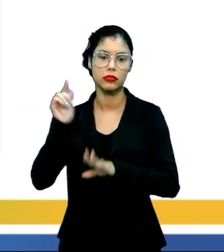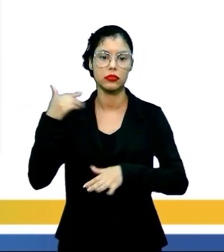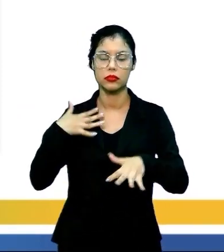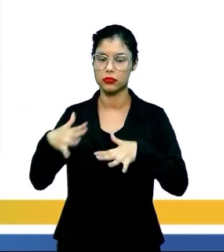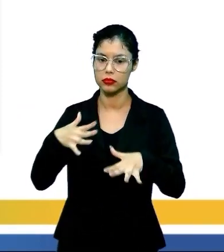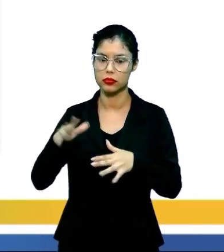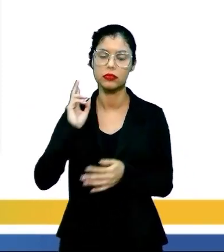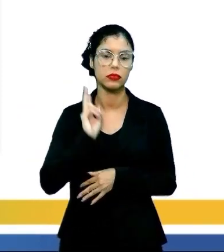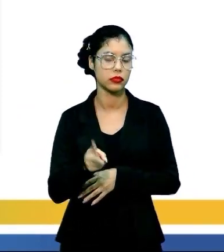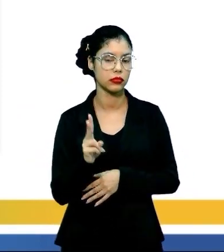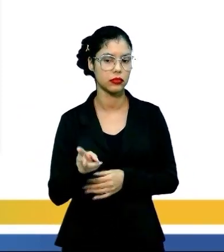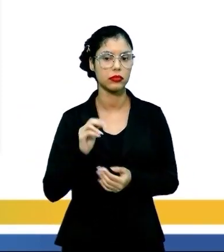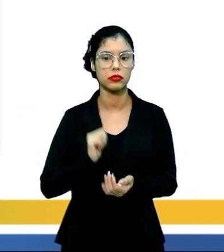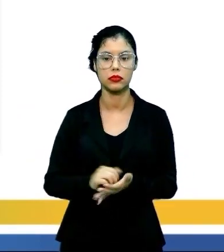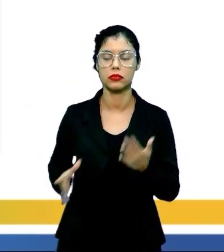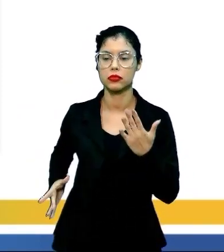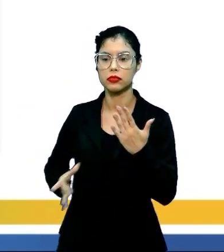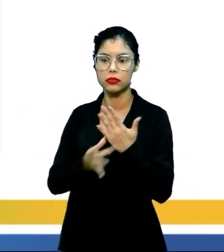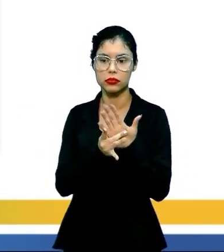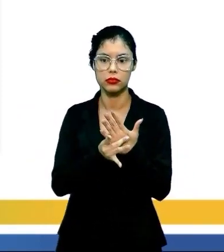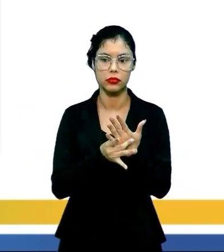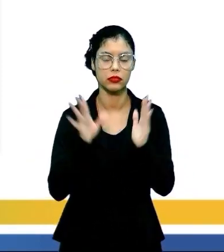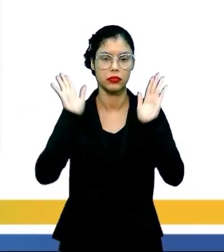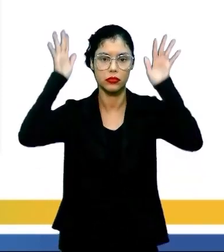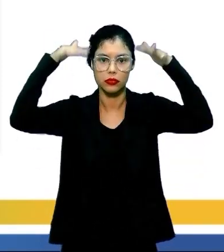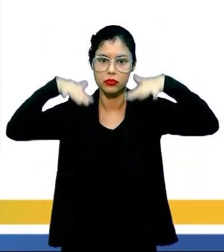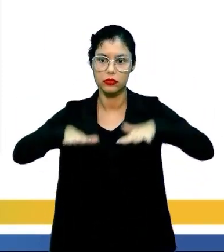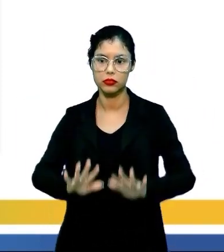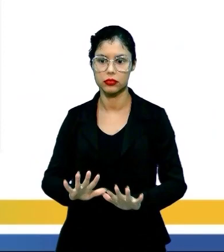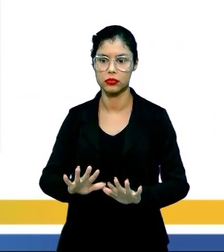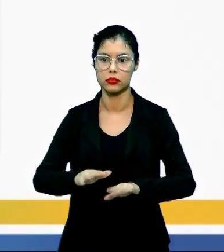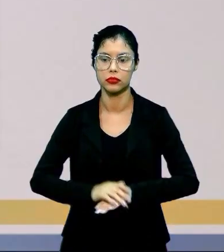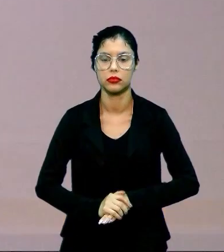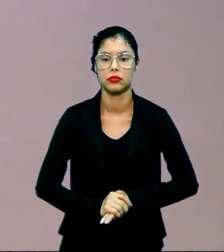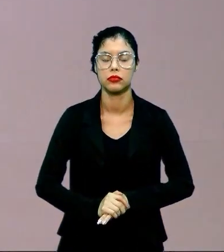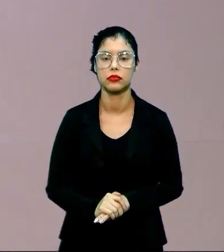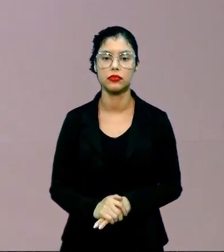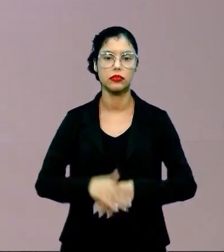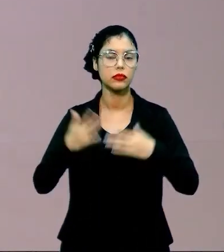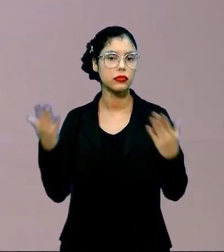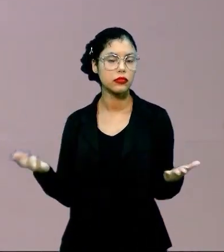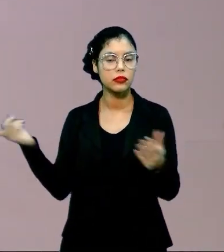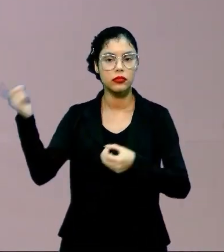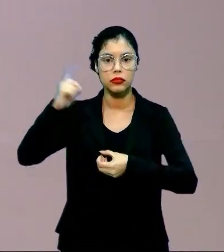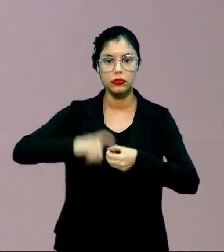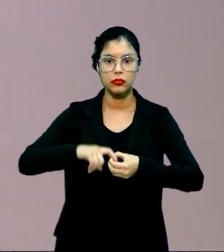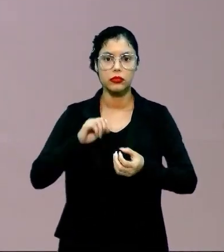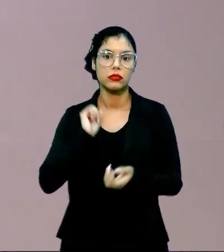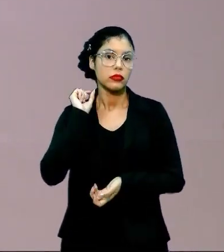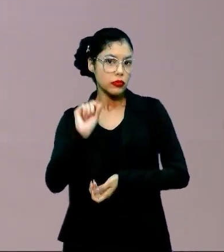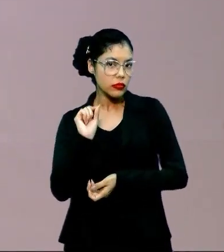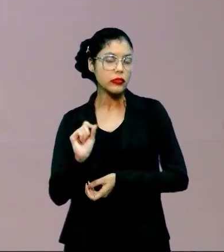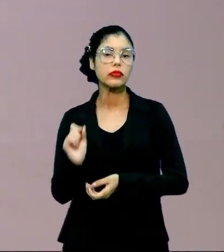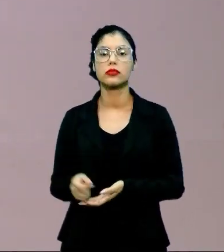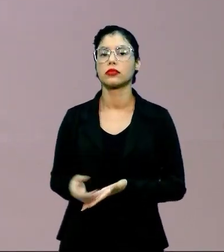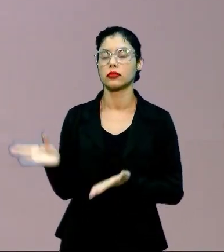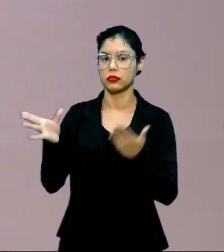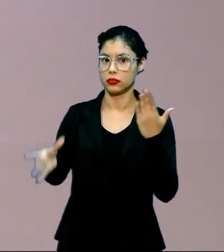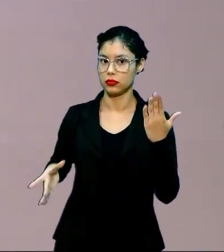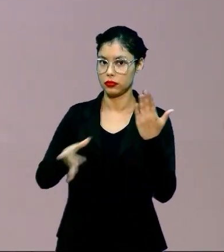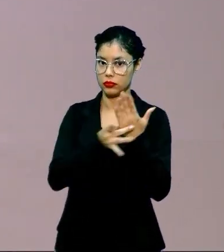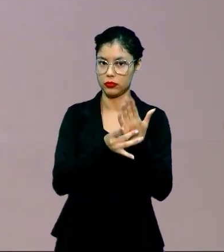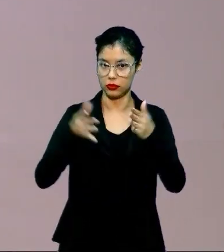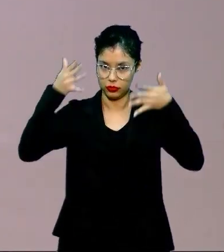outros movimentos da mesma época, como o realismo e o naturalismo. Voltando, o que foi o realismo? O que foi